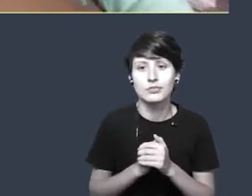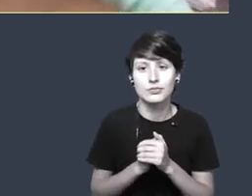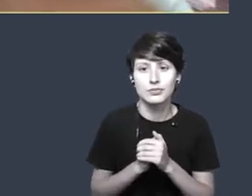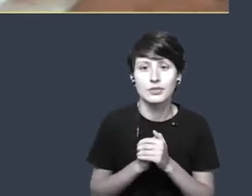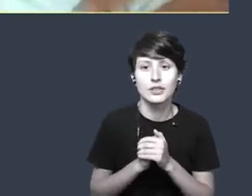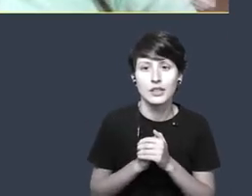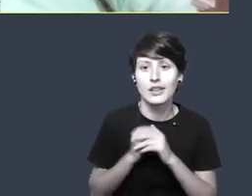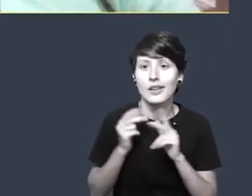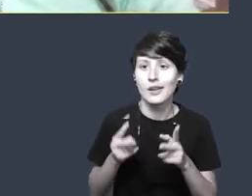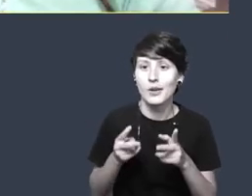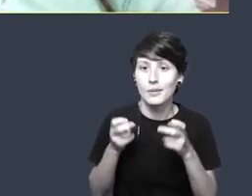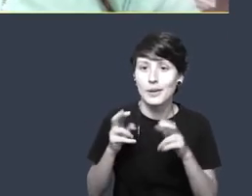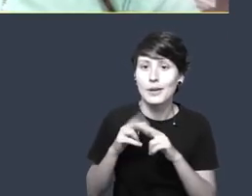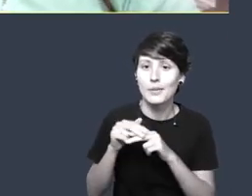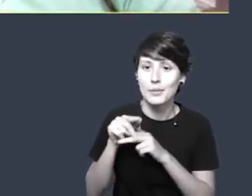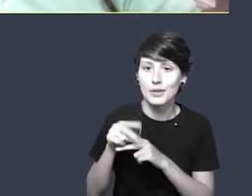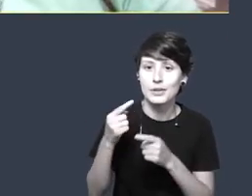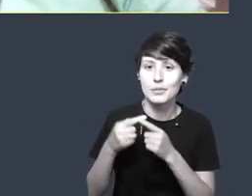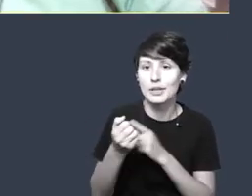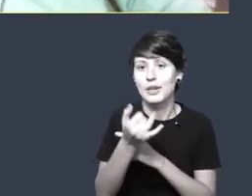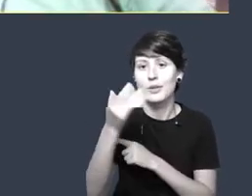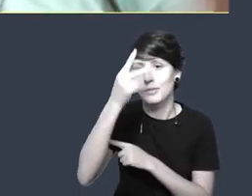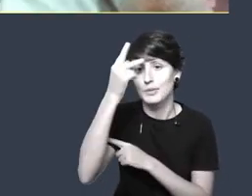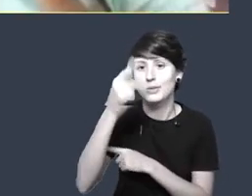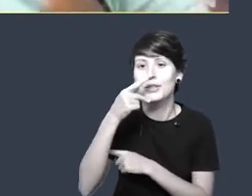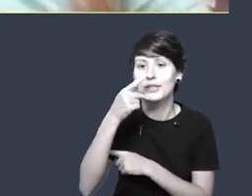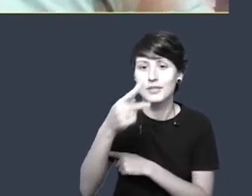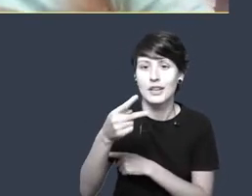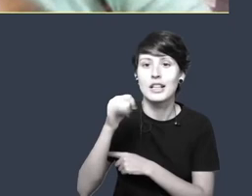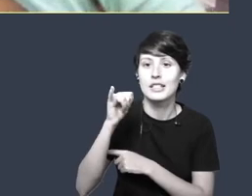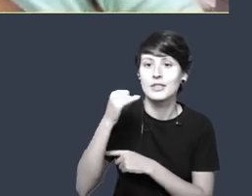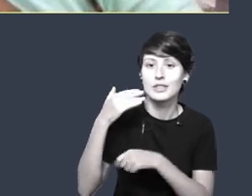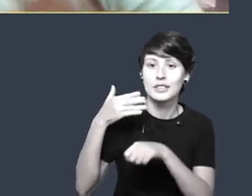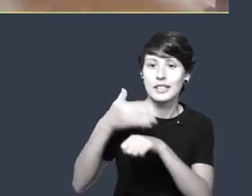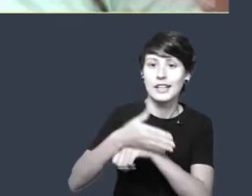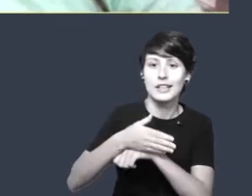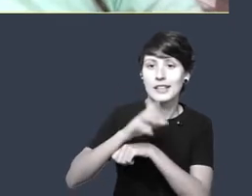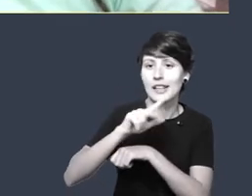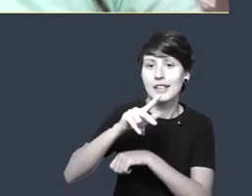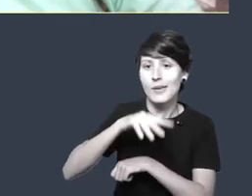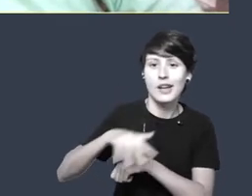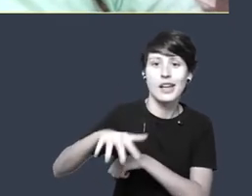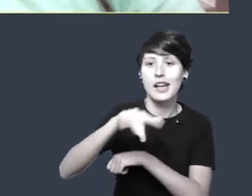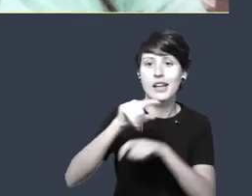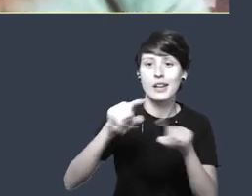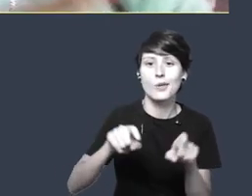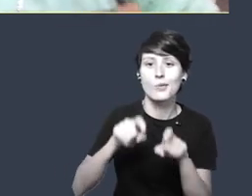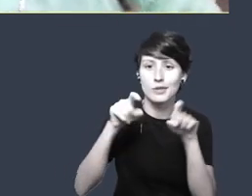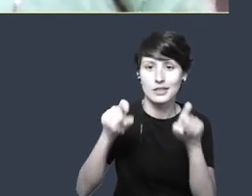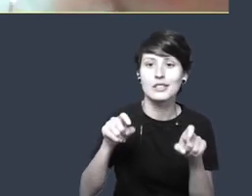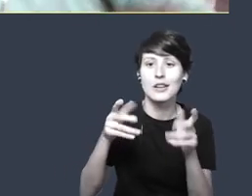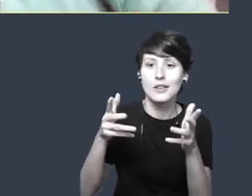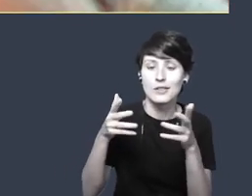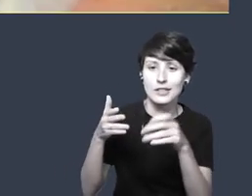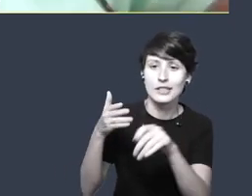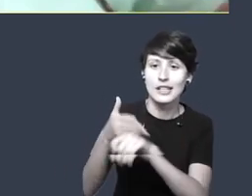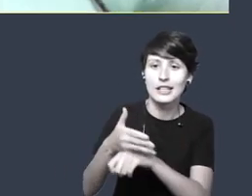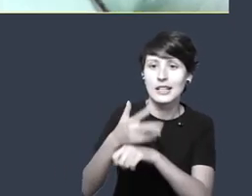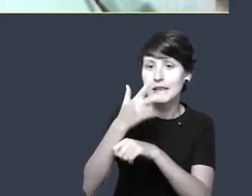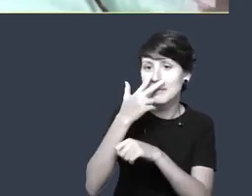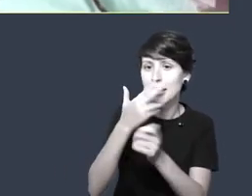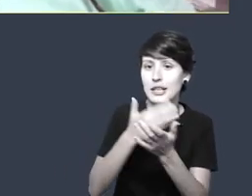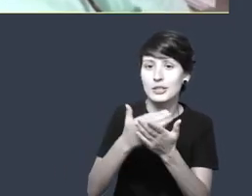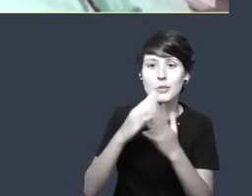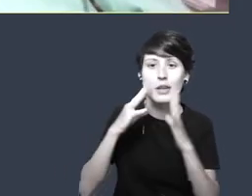isso, porque como tem muita gente falando, quando você entra, você não é da área da computação, área de dados, você quer entrar, você começa a ouvir todas